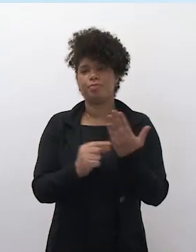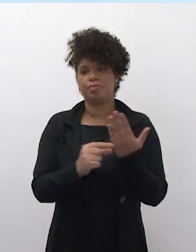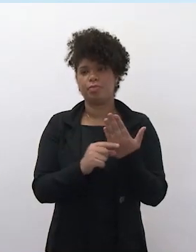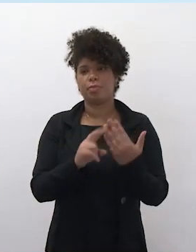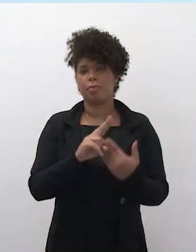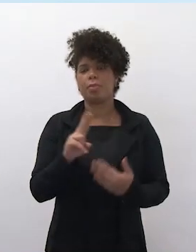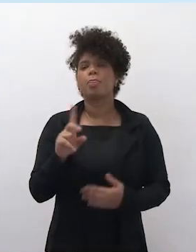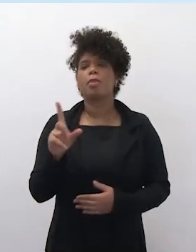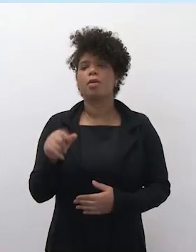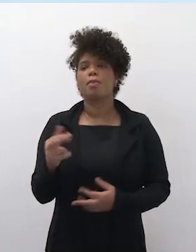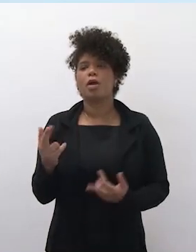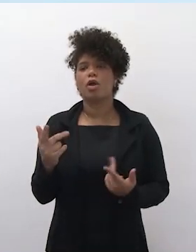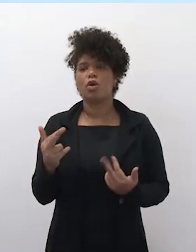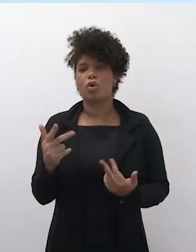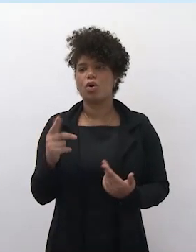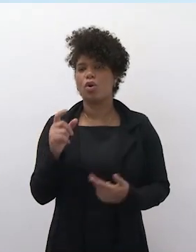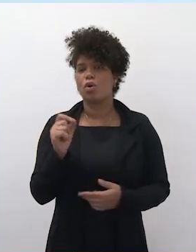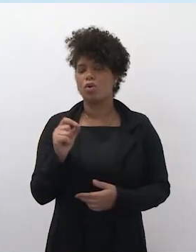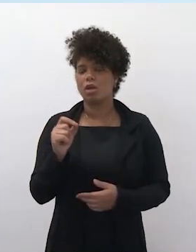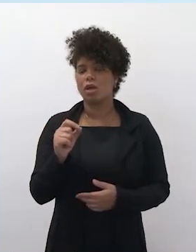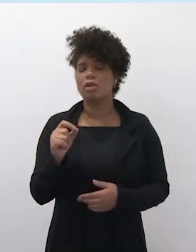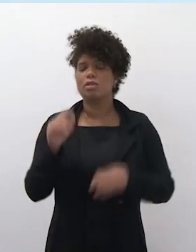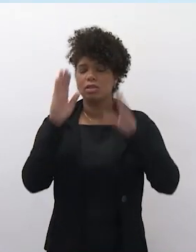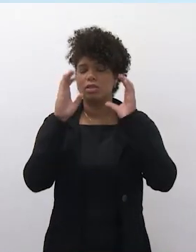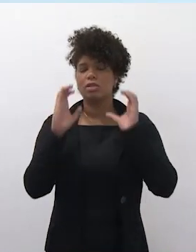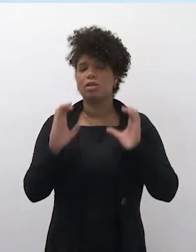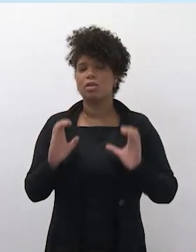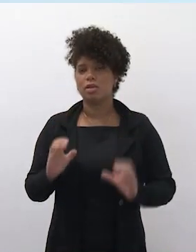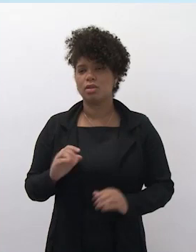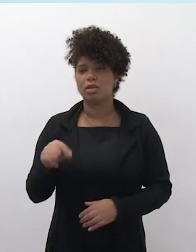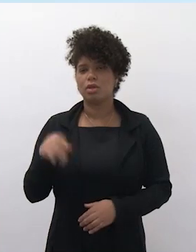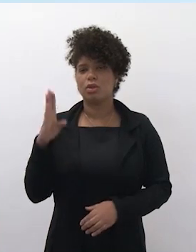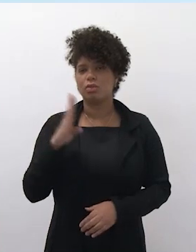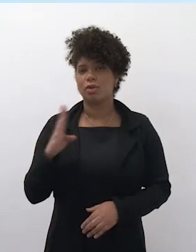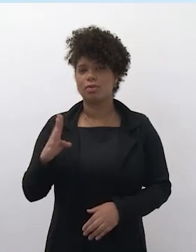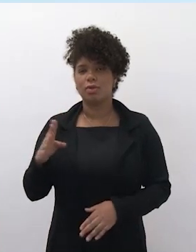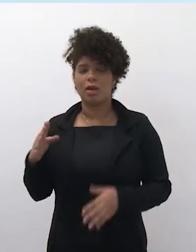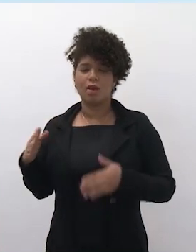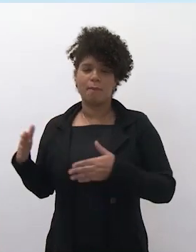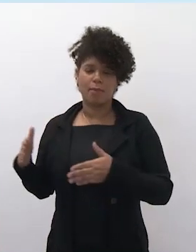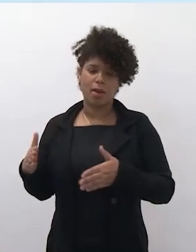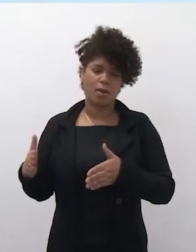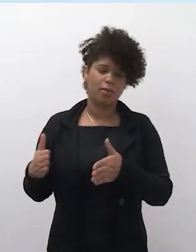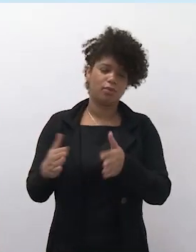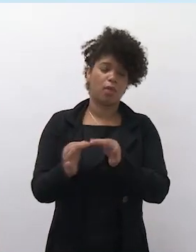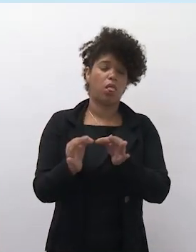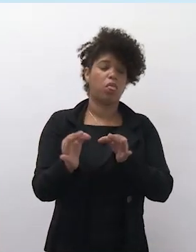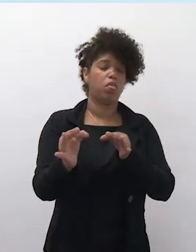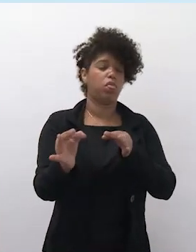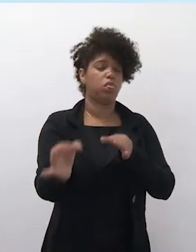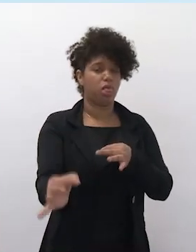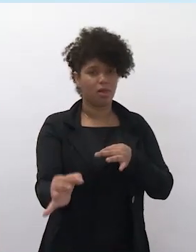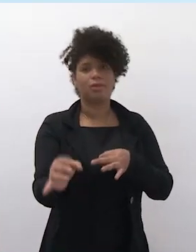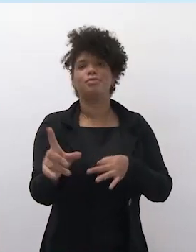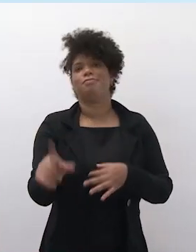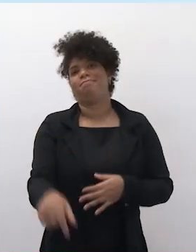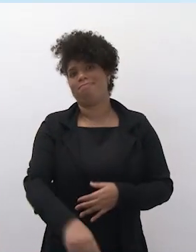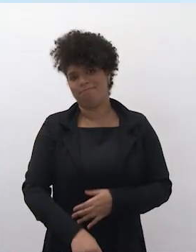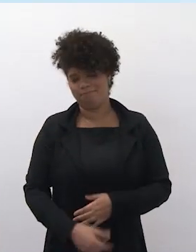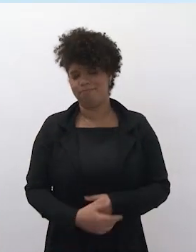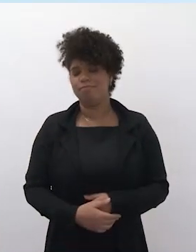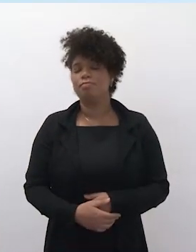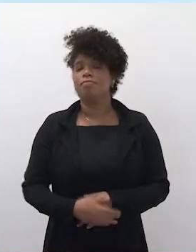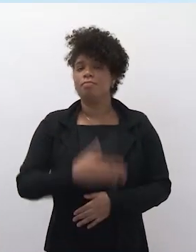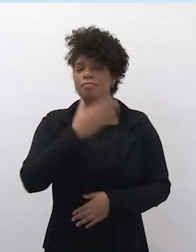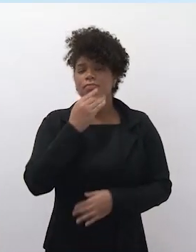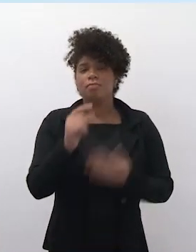no Brasil, um longo caminho, e é um longo caminho mesmo. Então, José Murilo de Carvalho ele vai analisar esse fenômeno